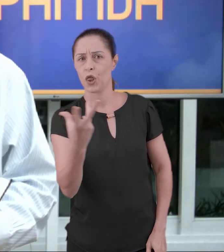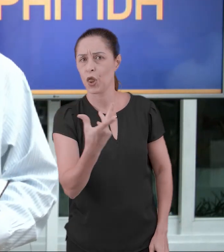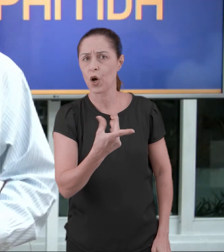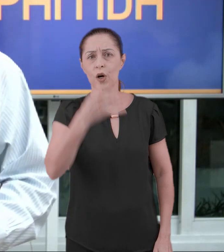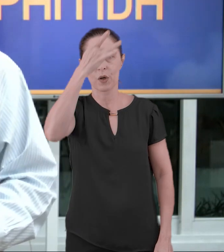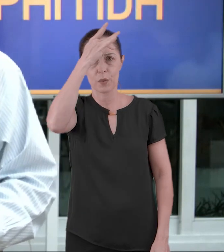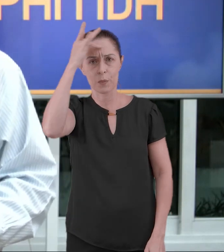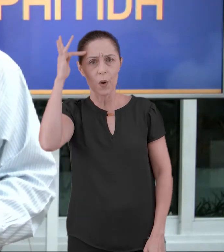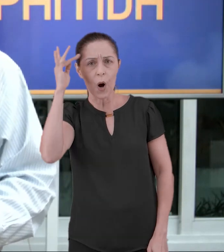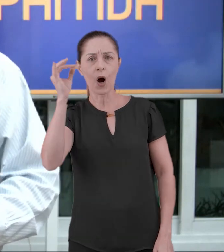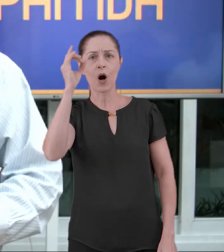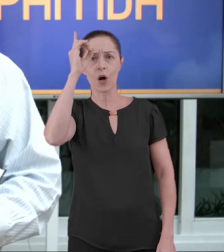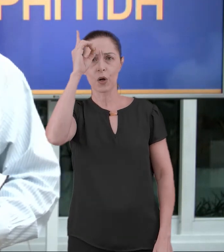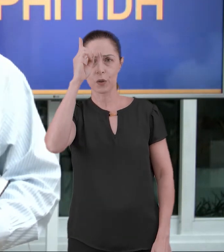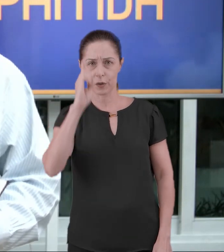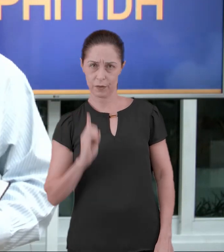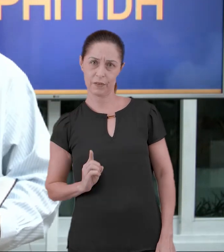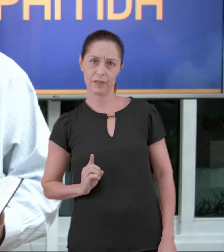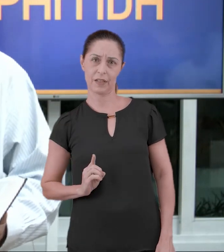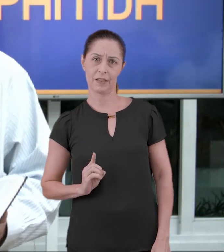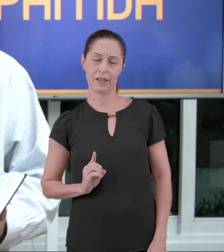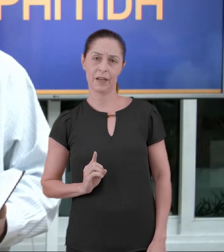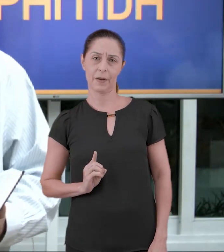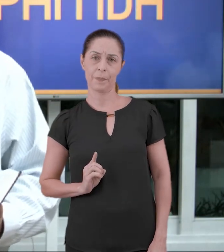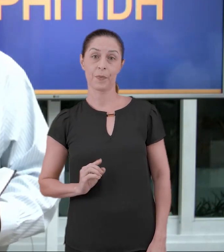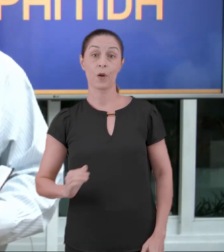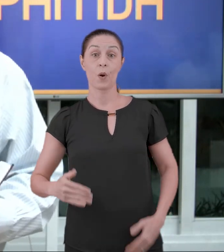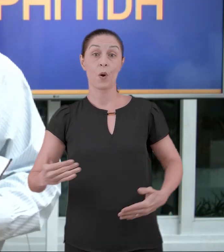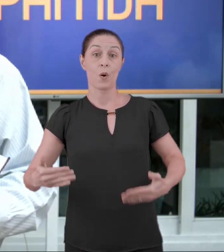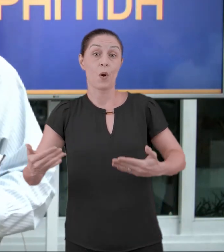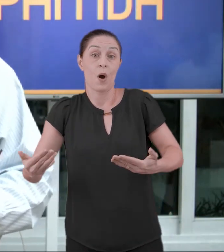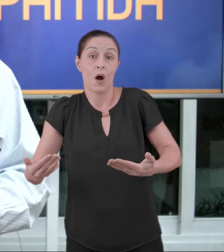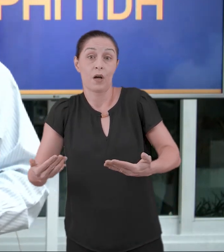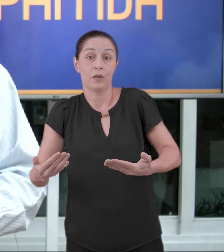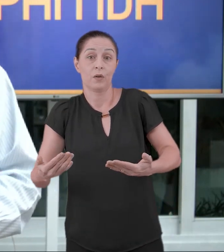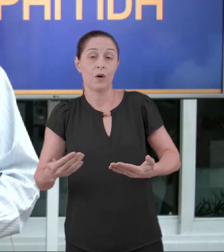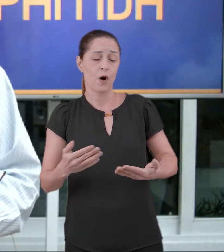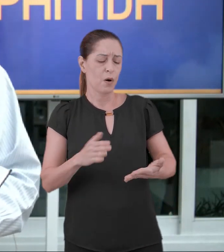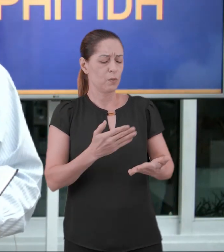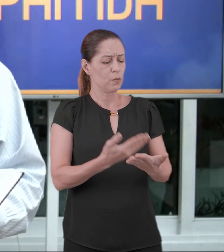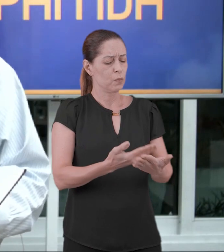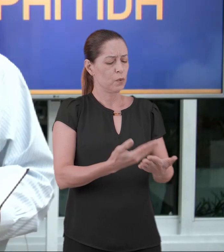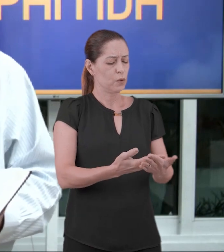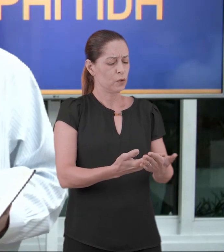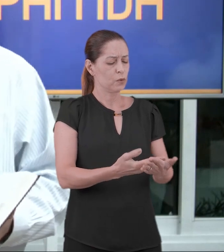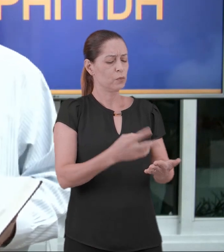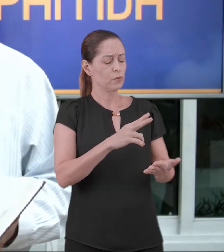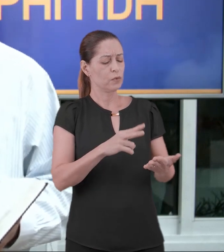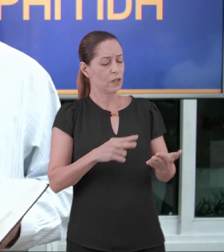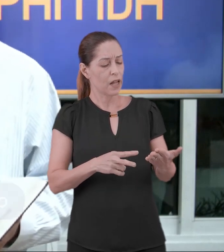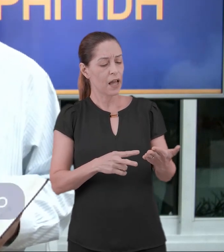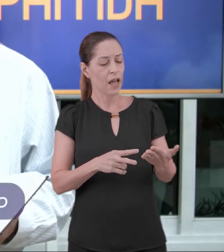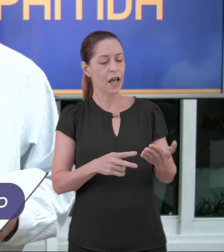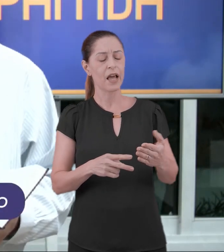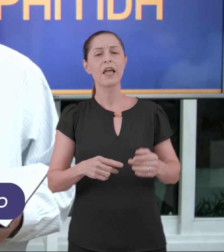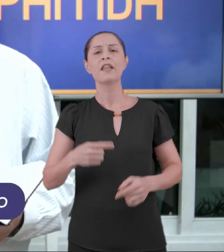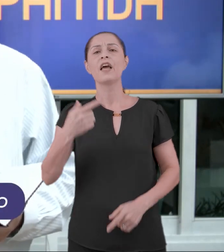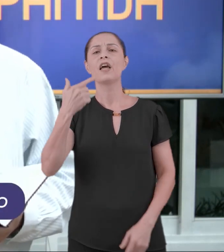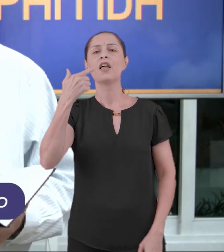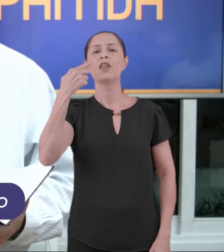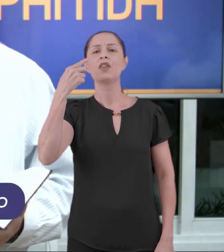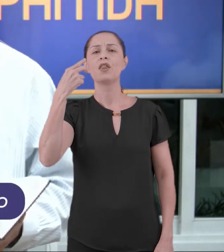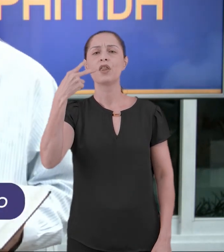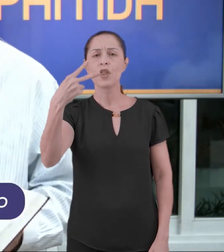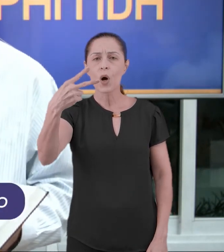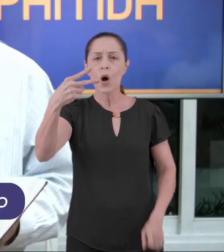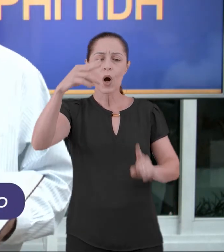deficiência. Quando você estuda esse assunto, há 2 tipos de deficiências. A primeira delas são